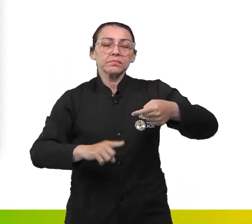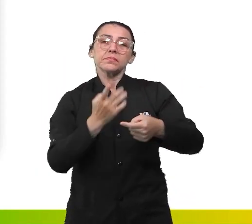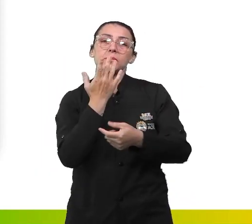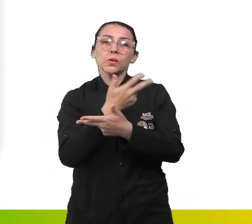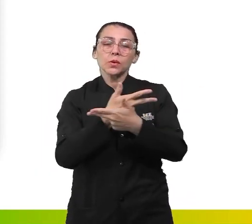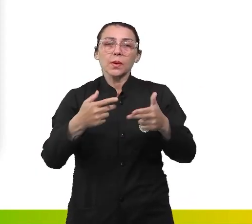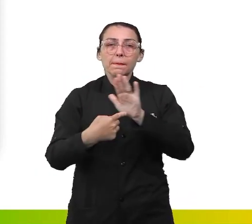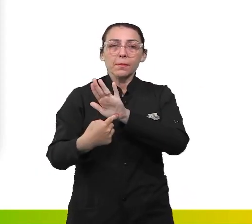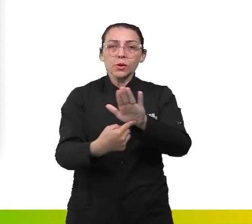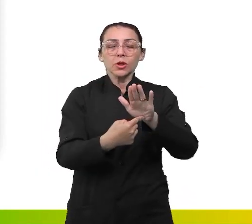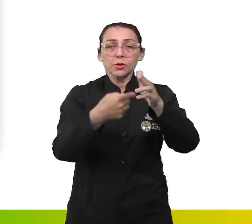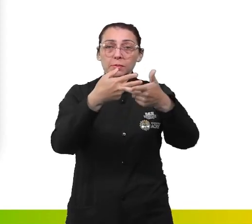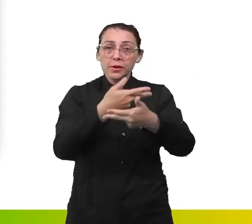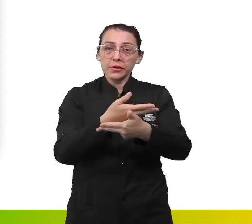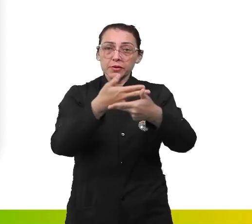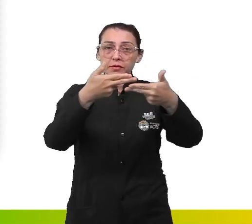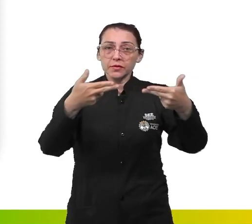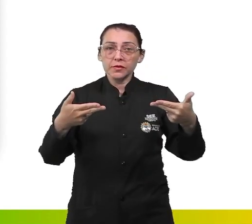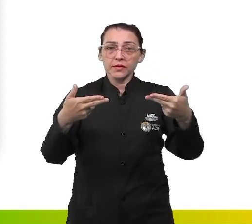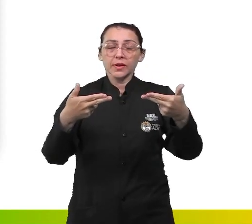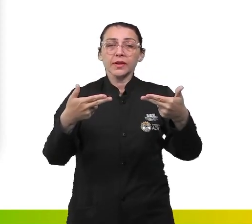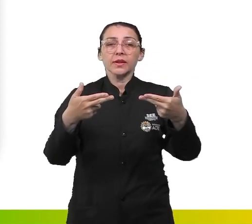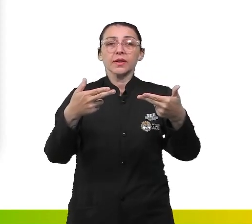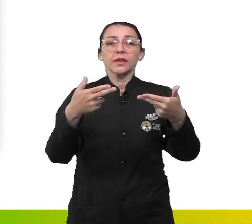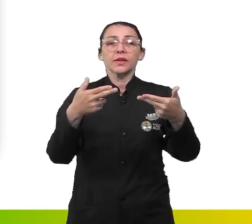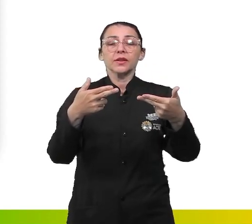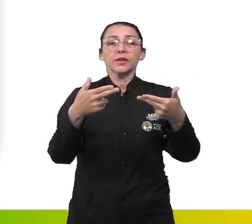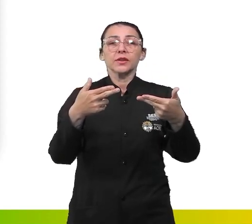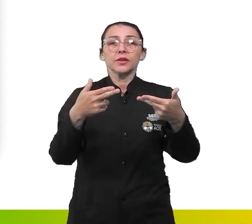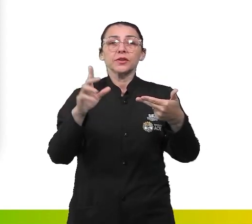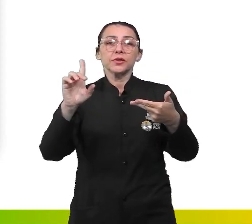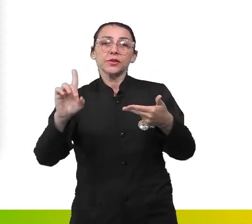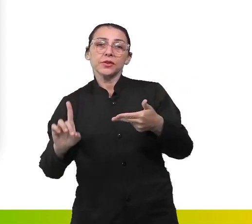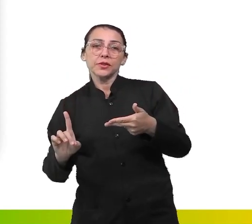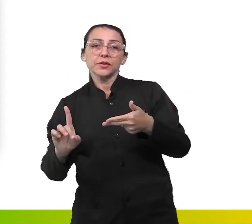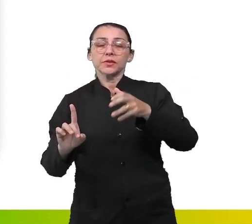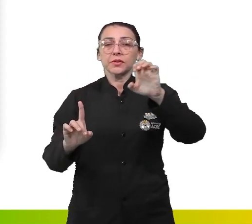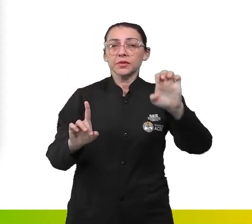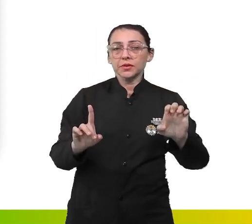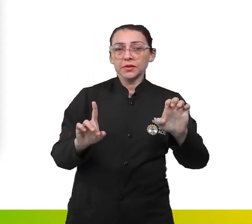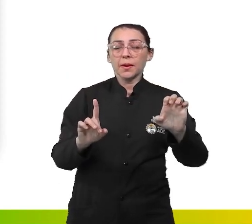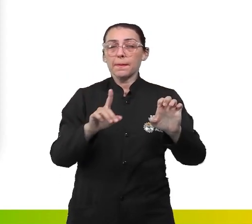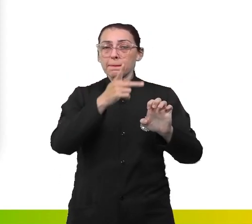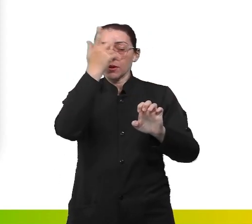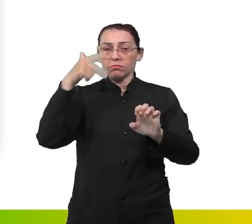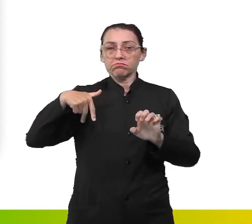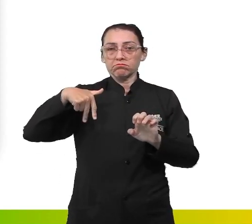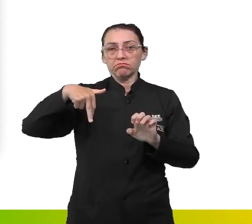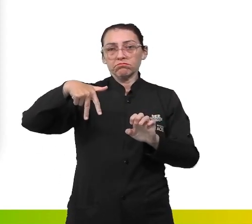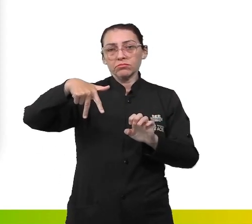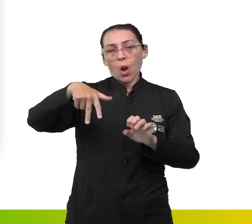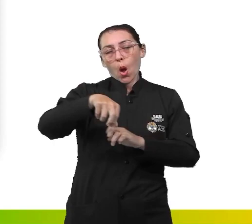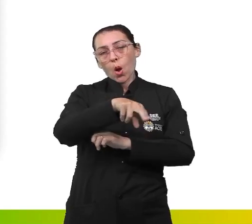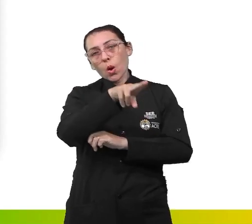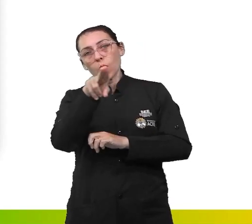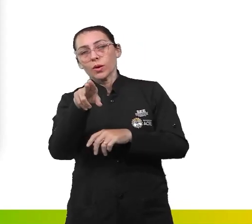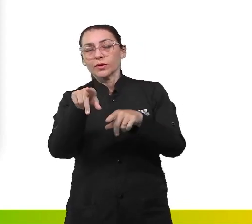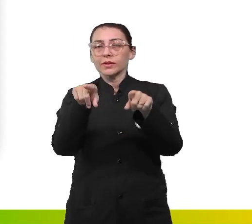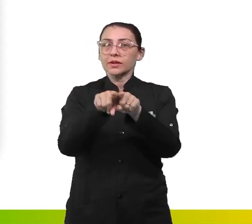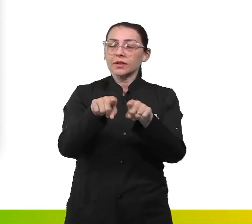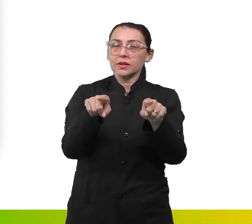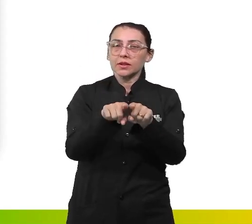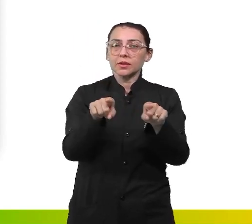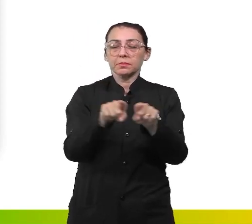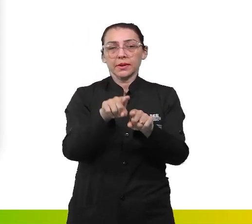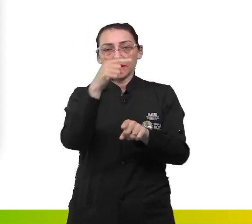apontando para diferentes direções. Existem pessoas caminhando, ou em outras palavras,